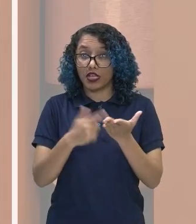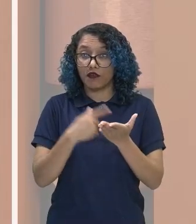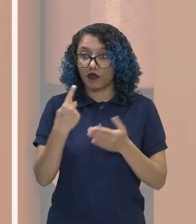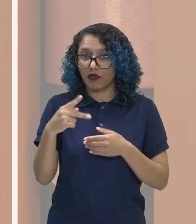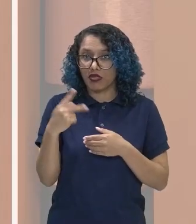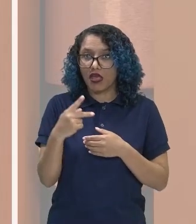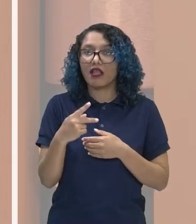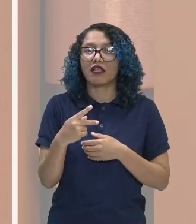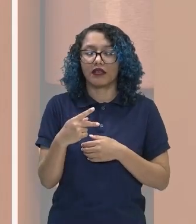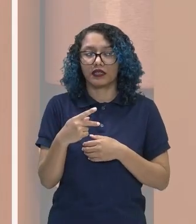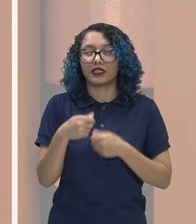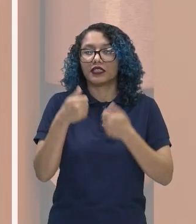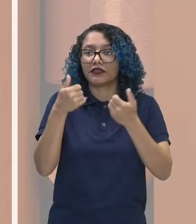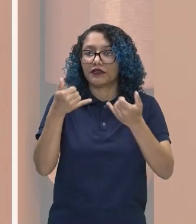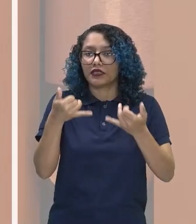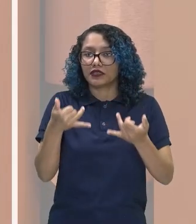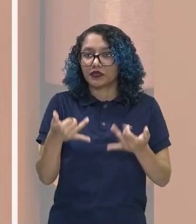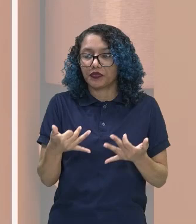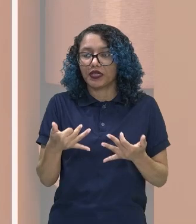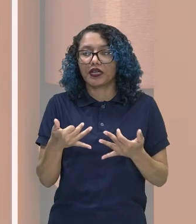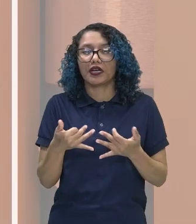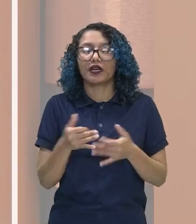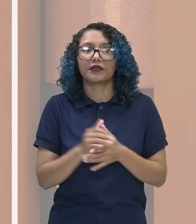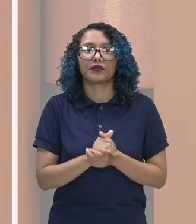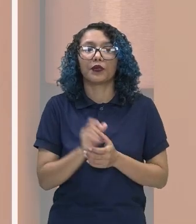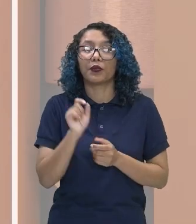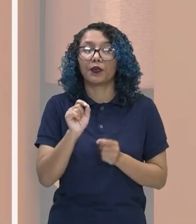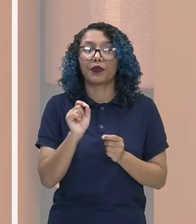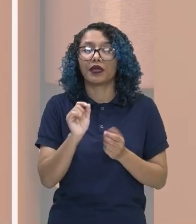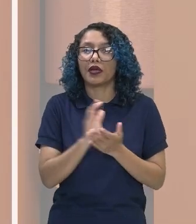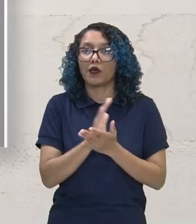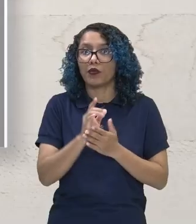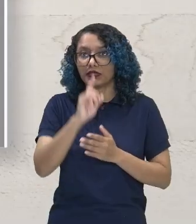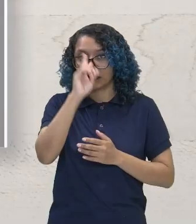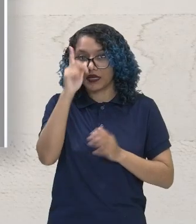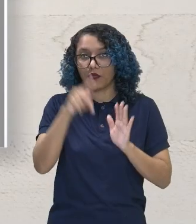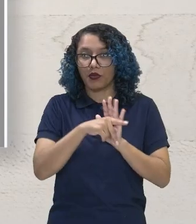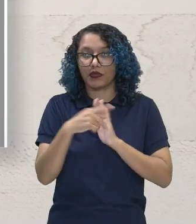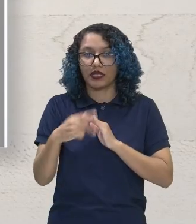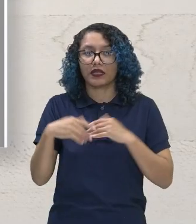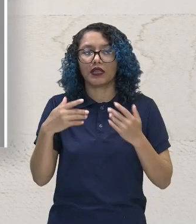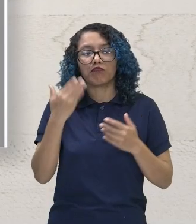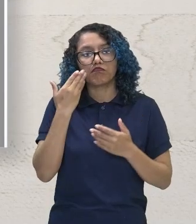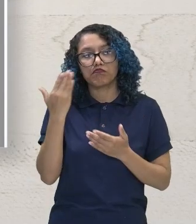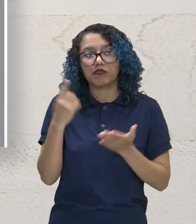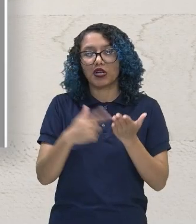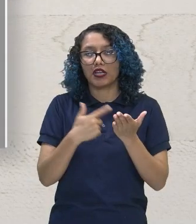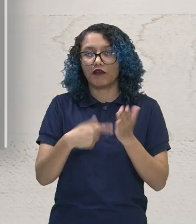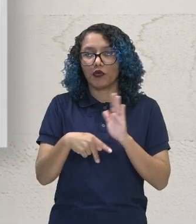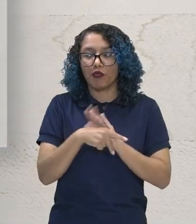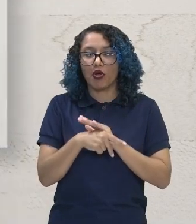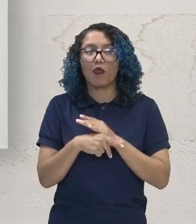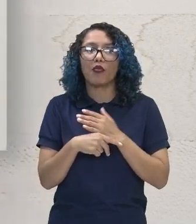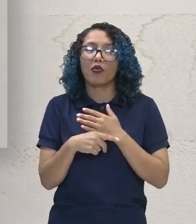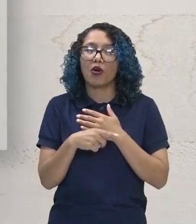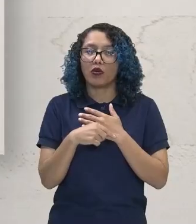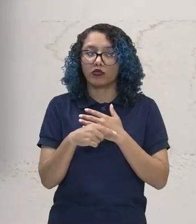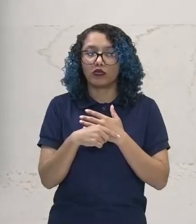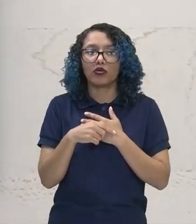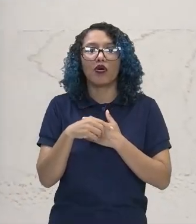vai descrever, vai pontuar aí as suas ideias. Vamos lá? Casa Grande e Senzala, Gilberto